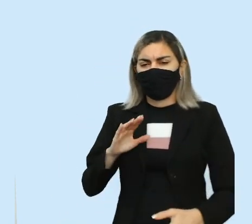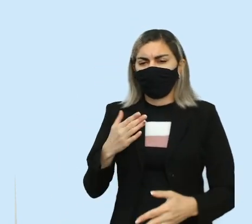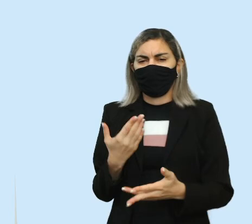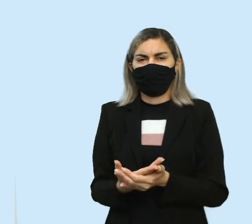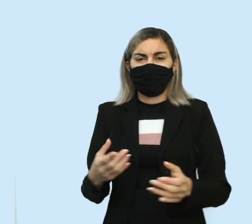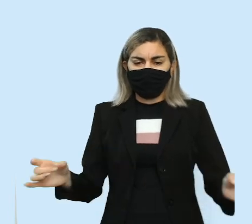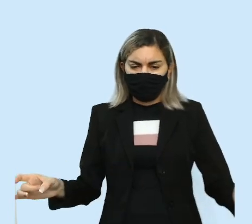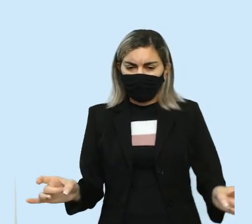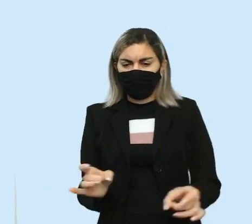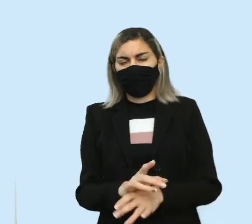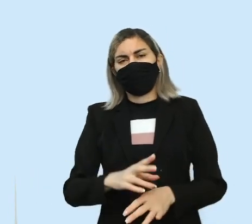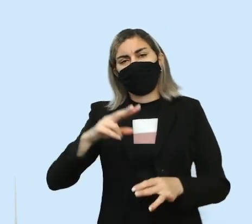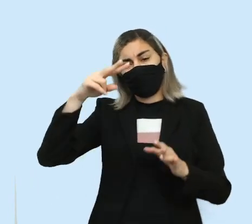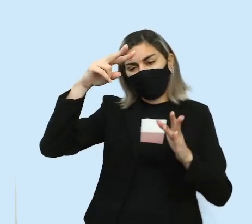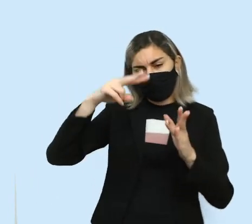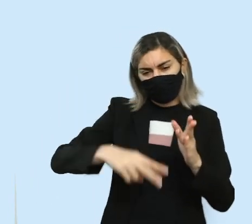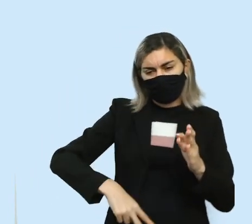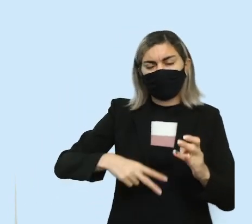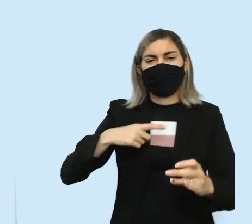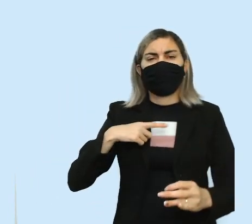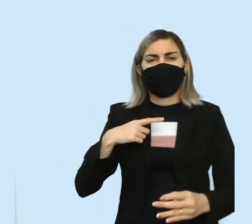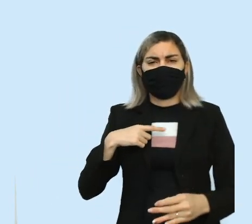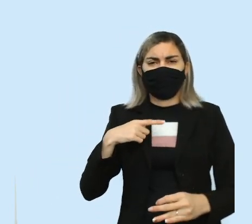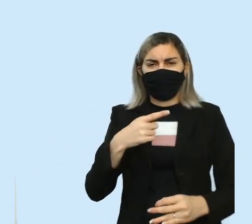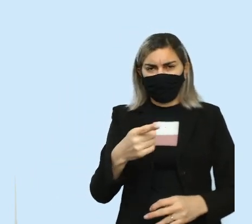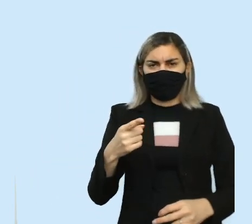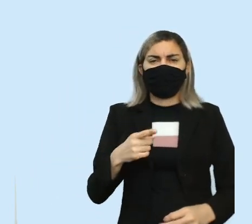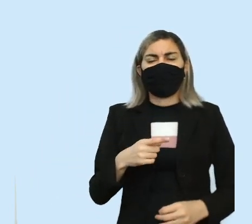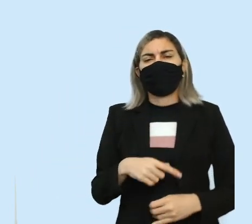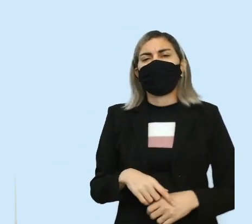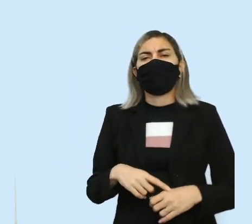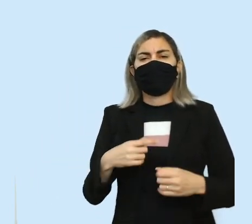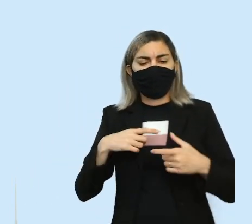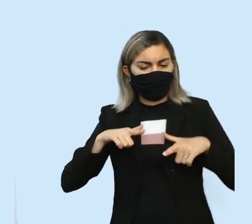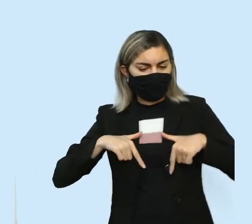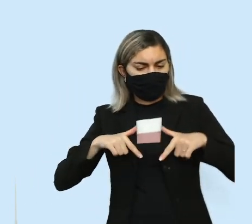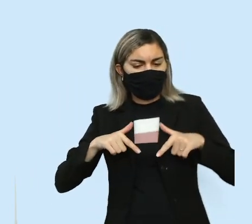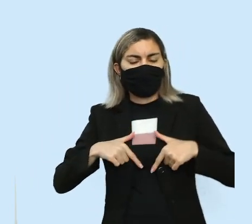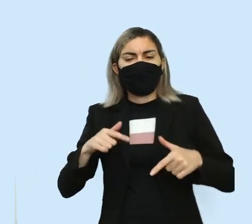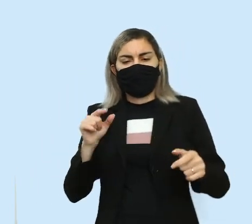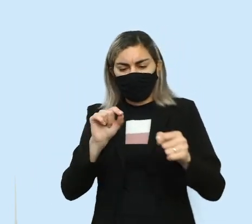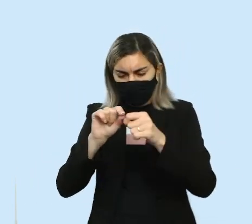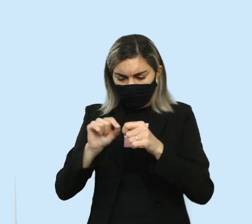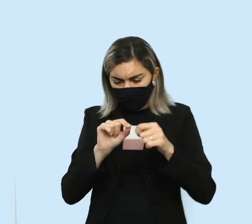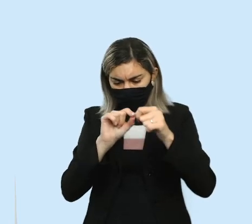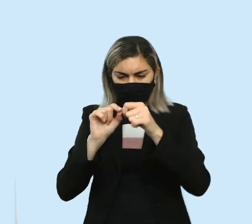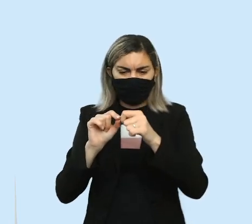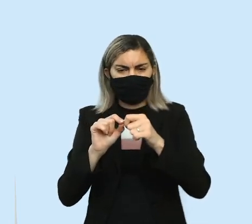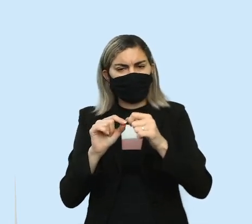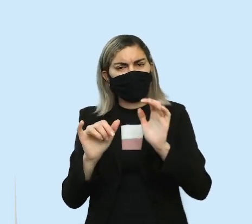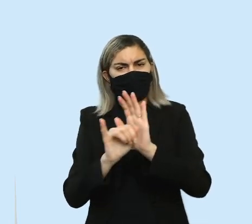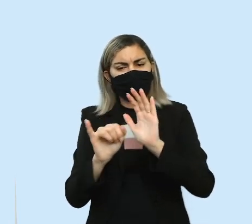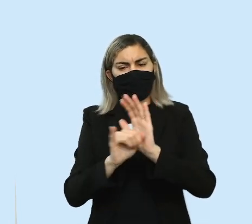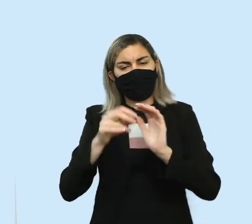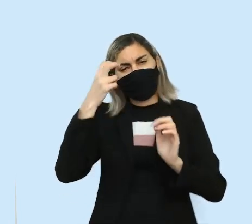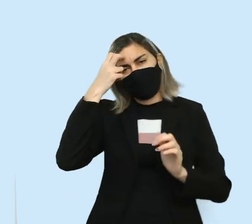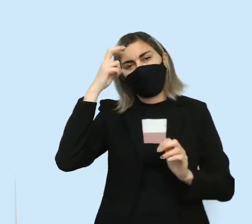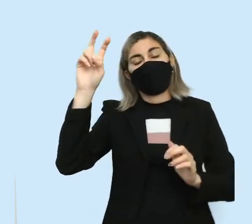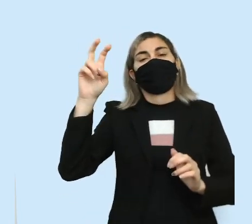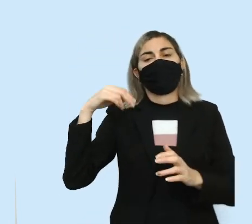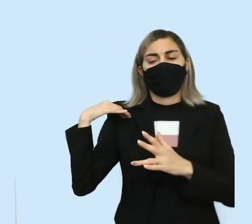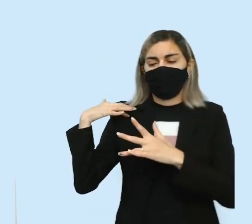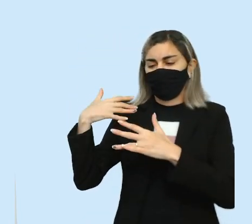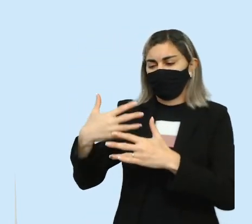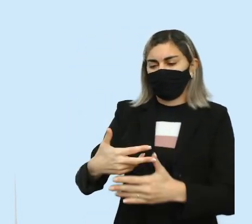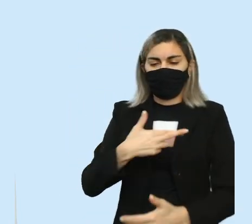para terminar, eu vou ler rapidamente essa questãozinha aqui para vocês. Os hebreus construíram uma forte identidade cultural